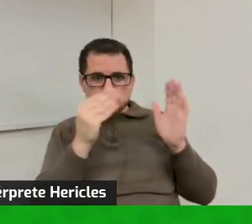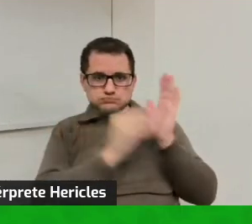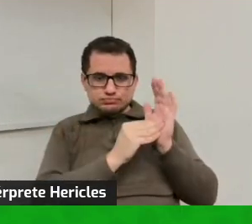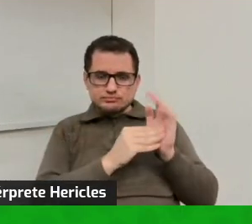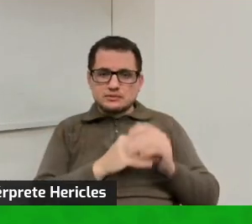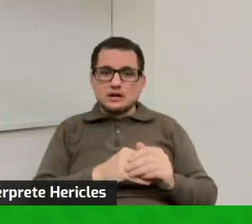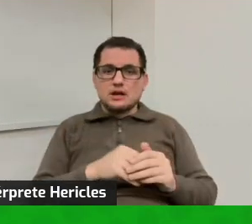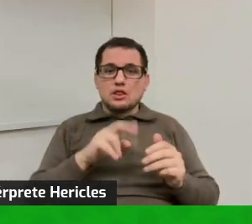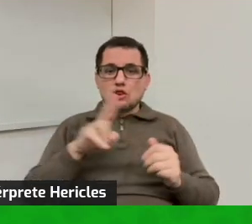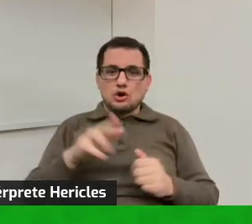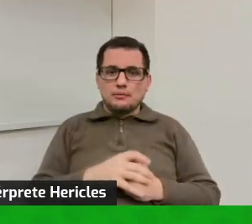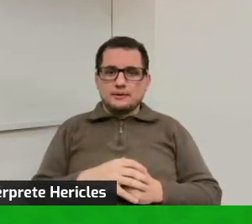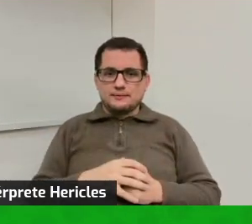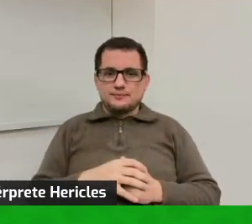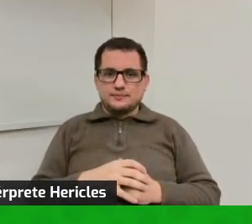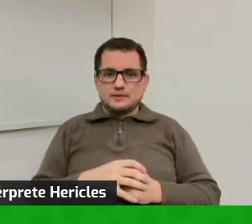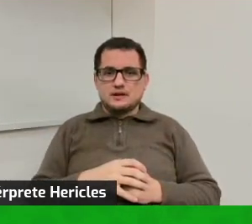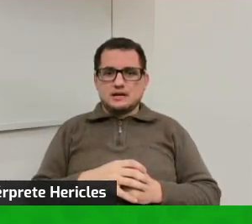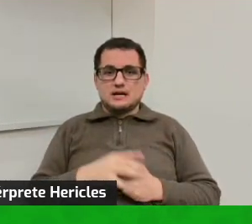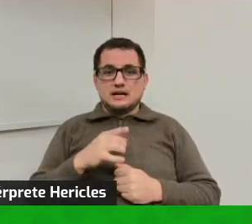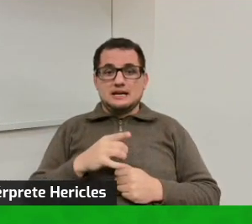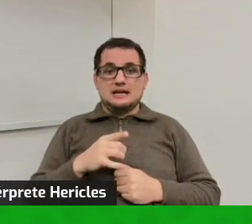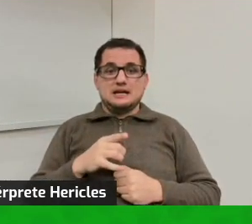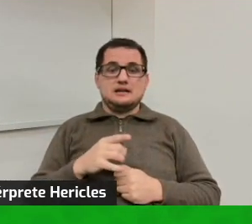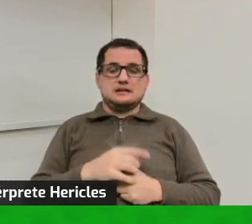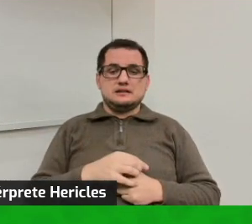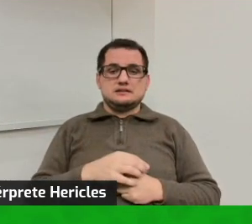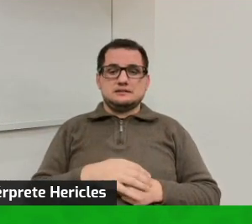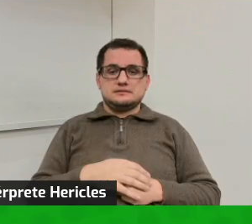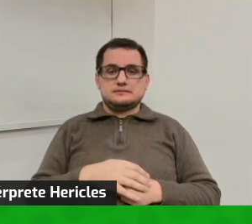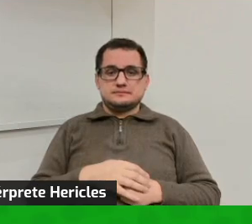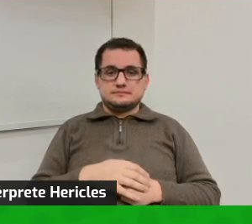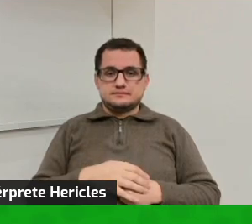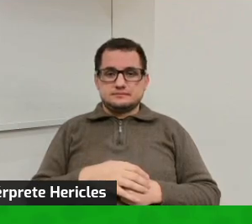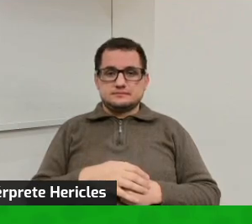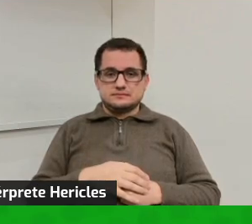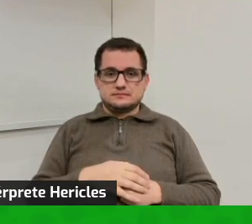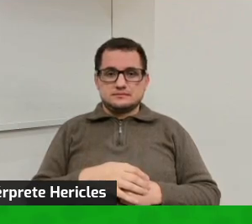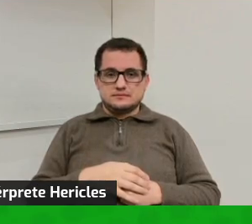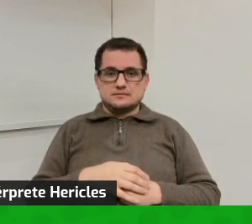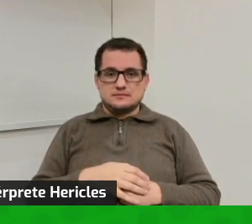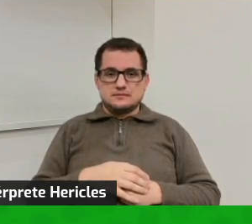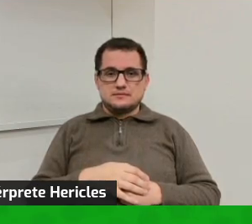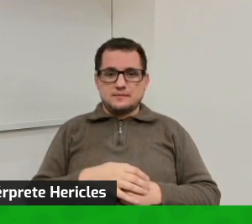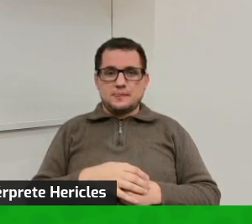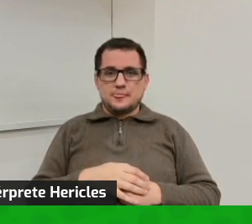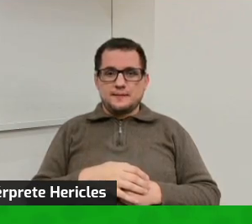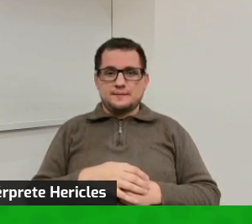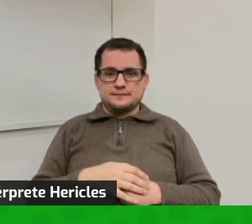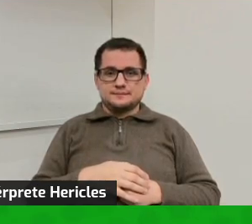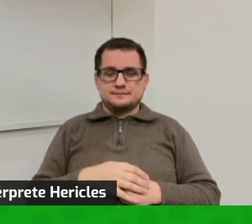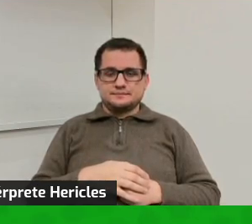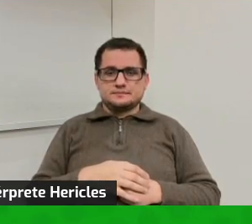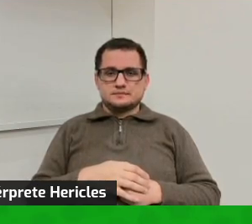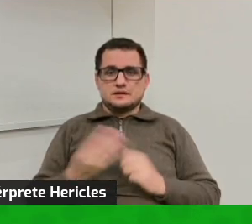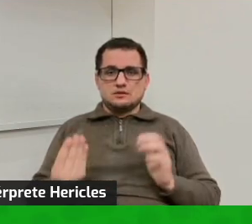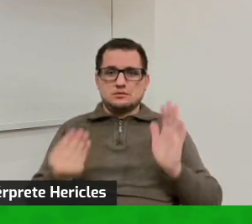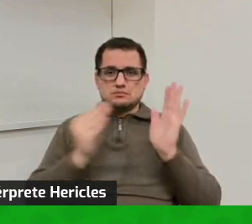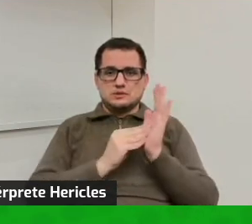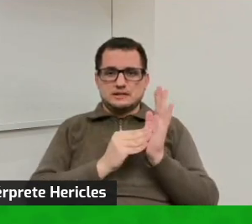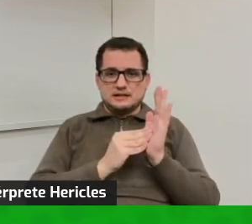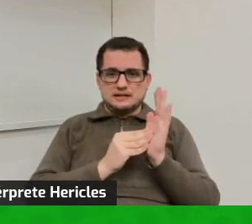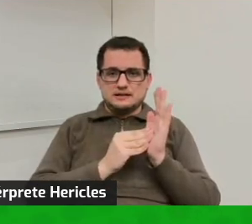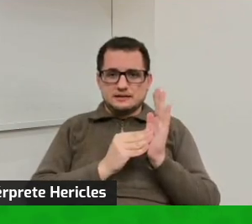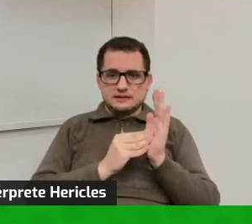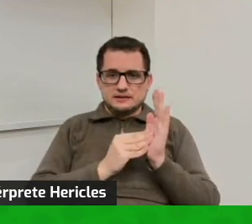ele falou aqui saudação, eu vou substituir. Então, posso apagar. Pular linha. Vem aqui em adicionar um campo.